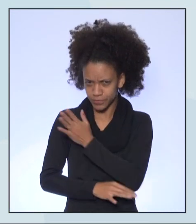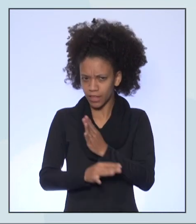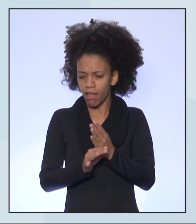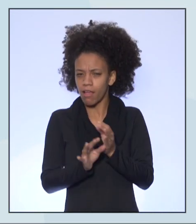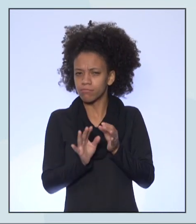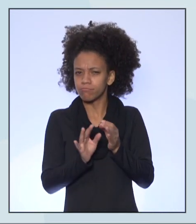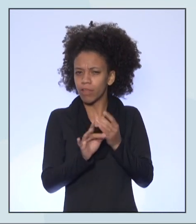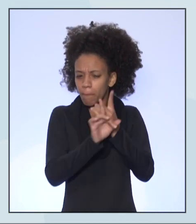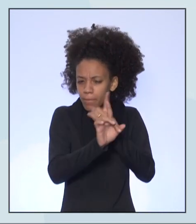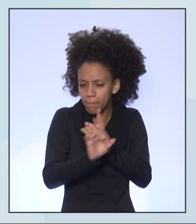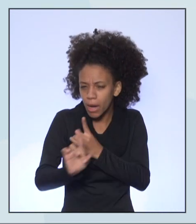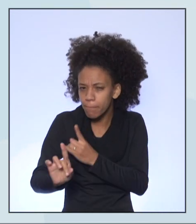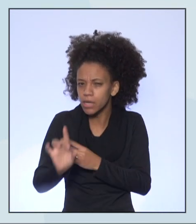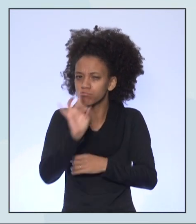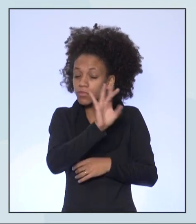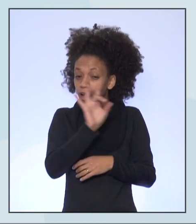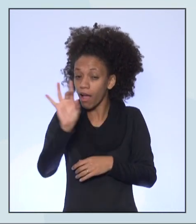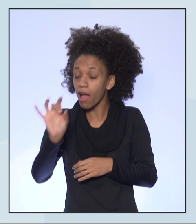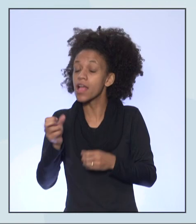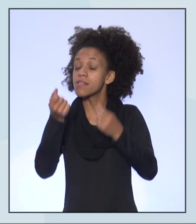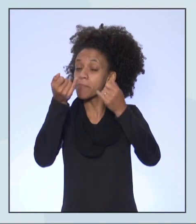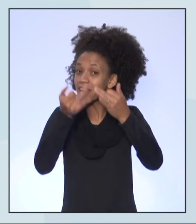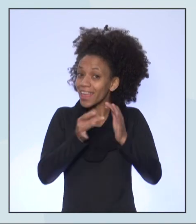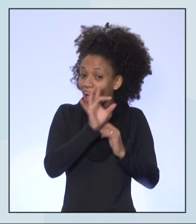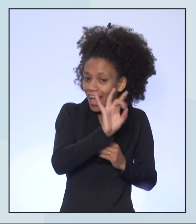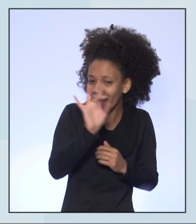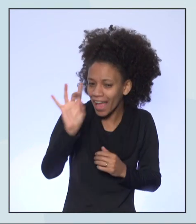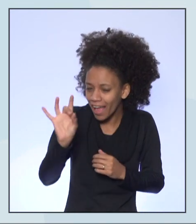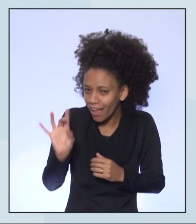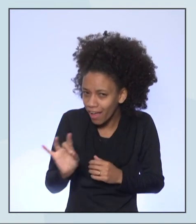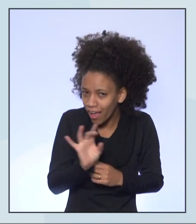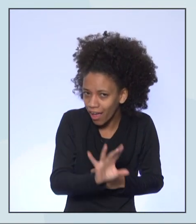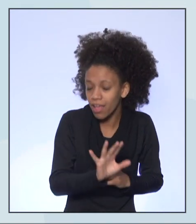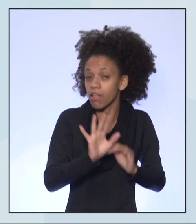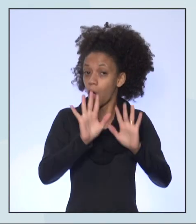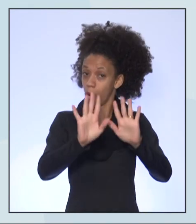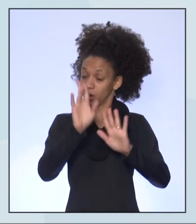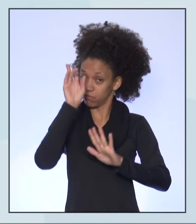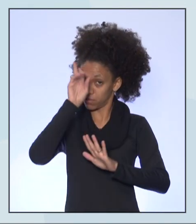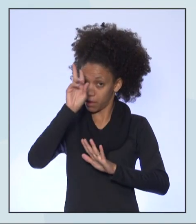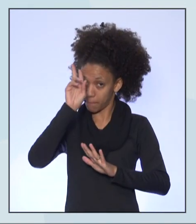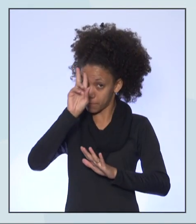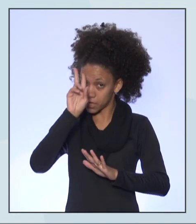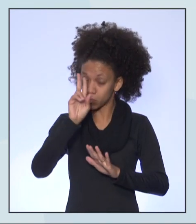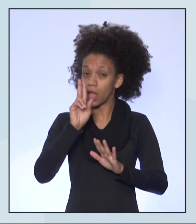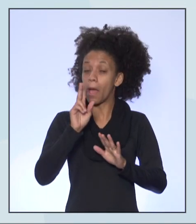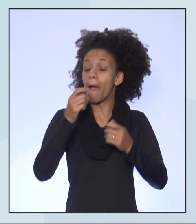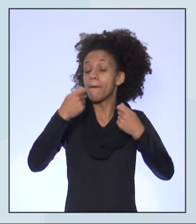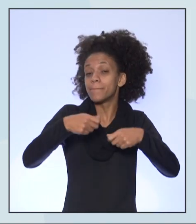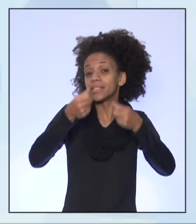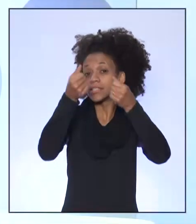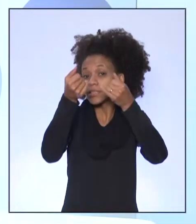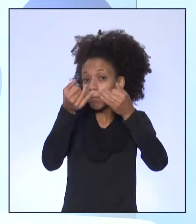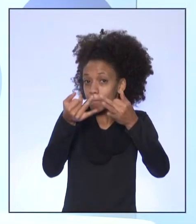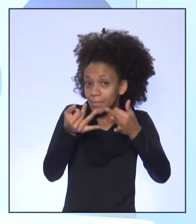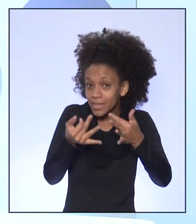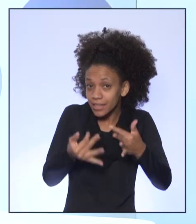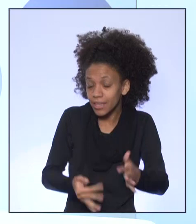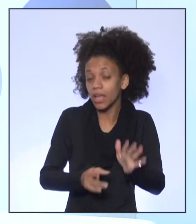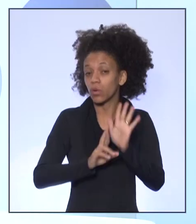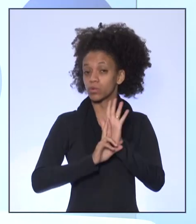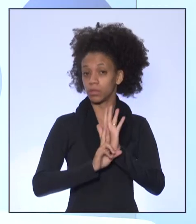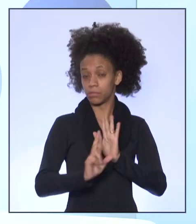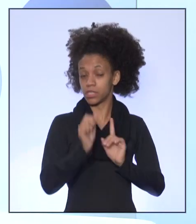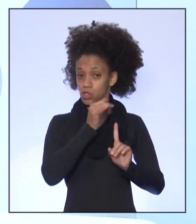desmembrada. Então, vocês vão descrever cada representante aqui. Lembrando que vocês vão descrever esses representantes sociais